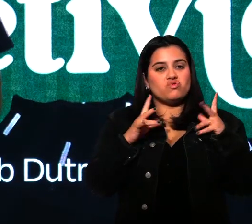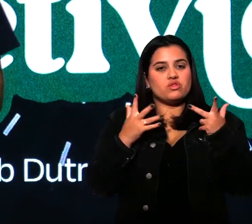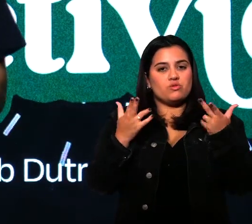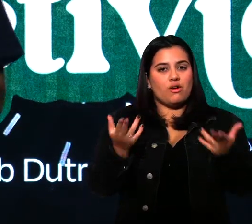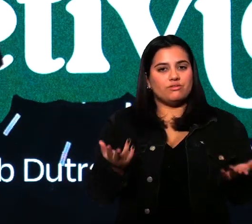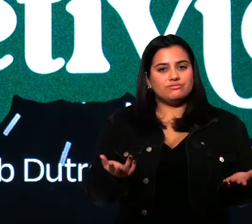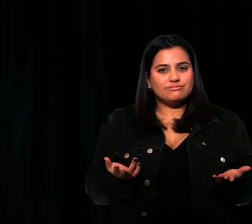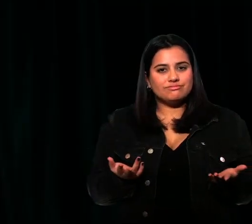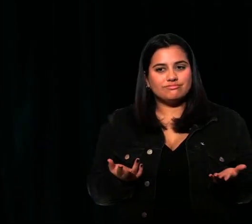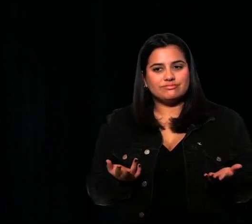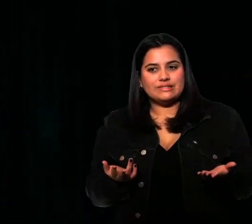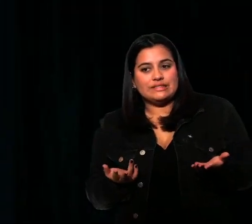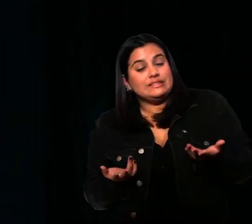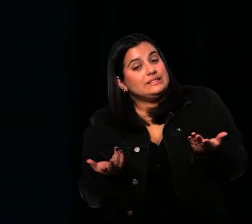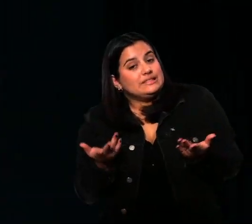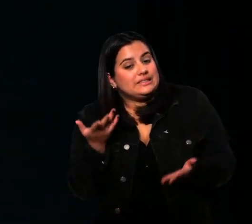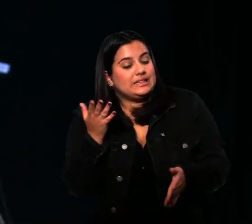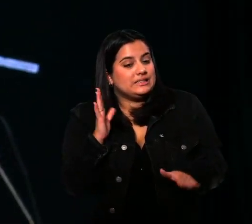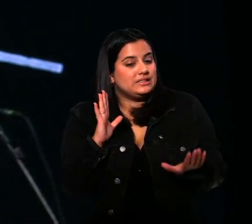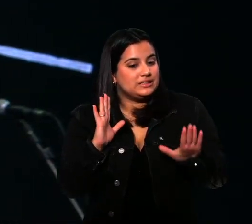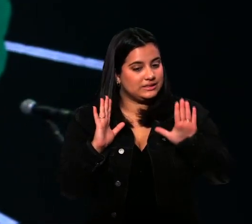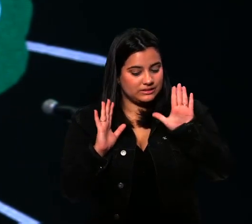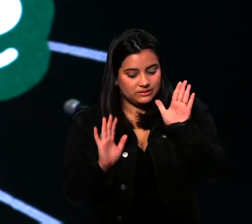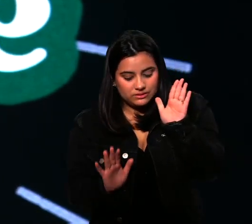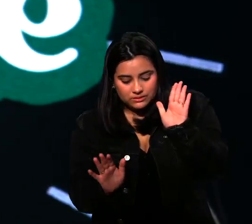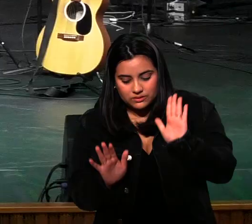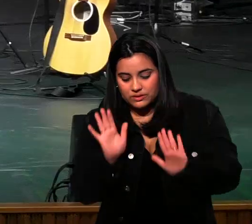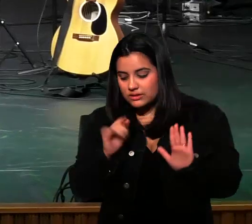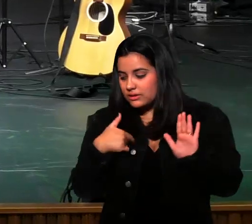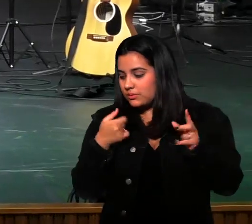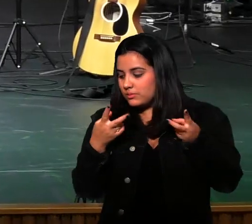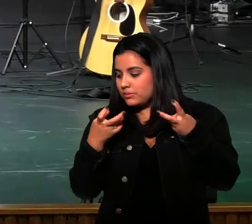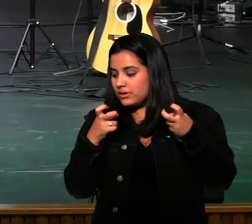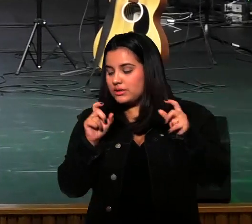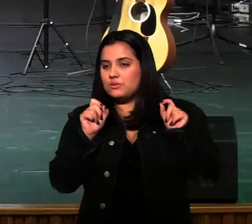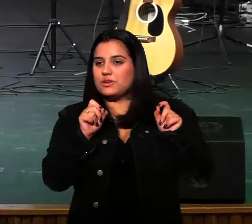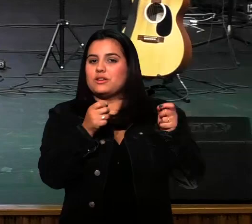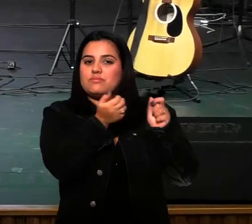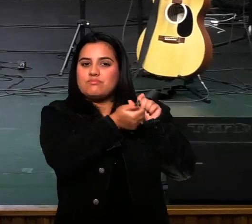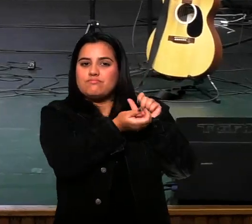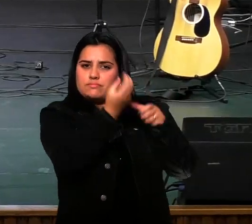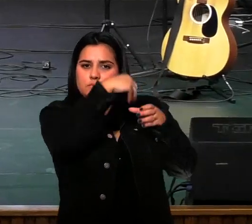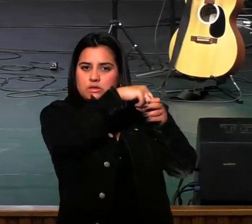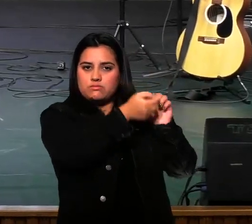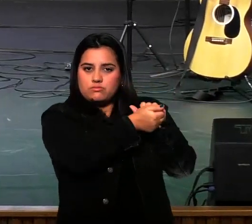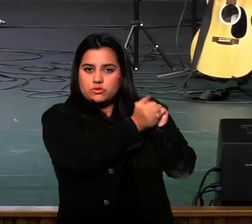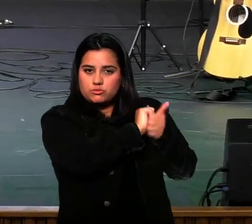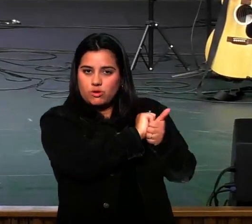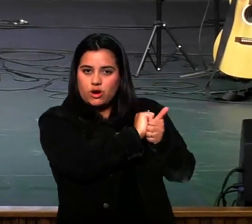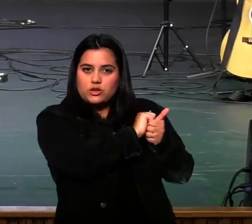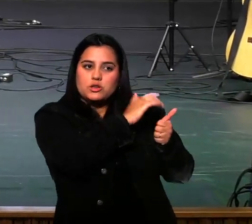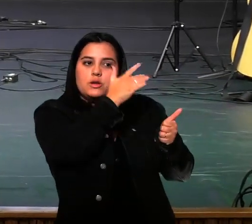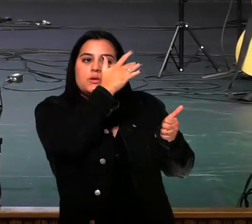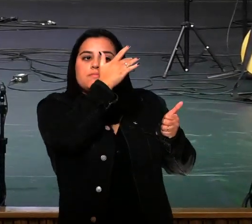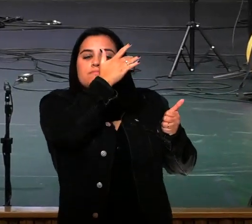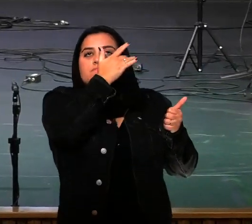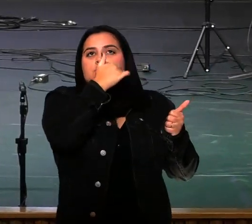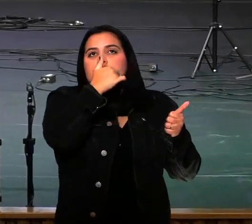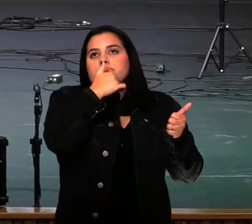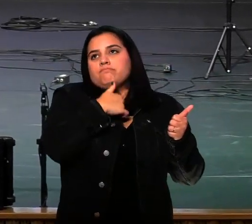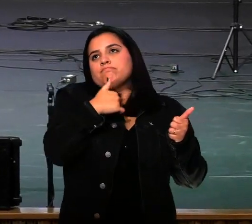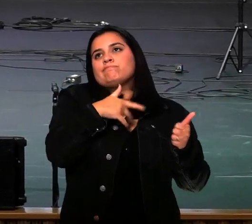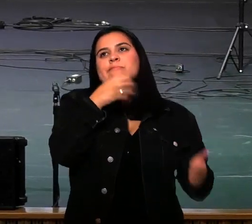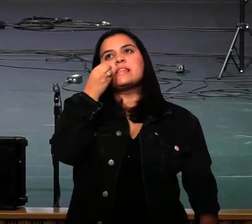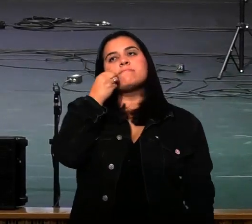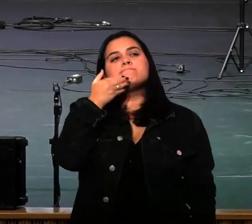passe. E muitas vezes eu vejo que, na história do esporte, em vários lugares, Pessoas que tentaram brilhar mais do que as outras